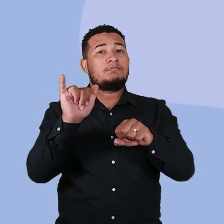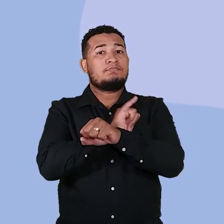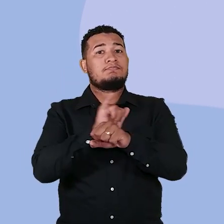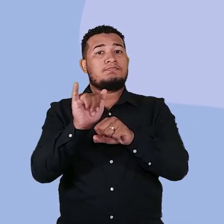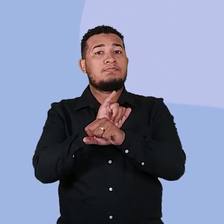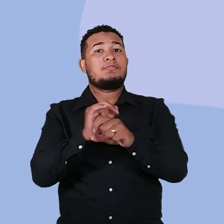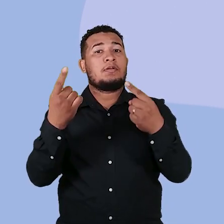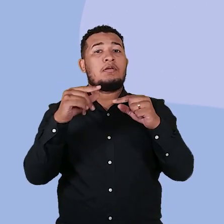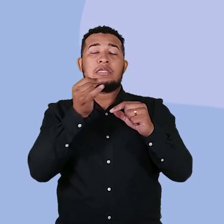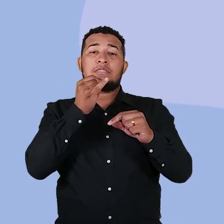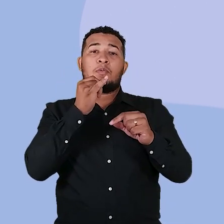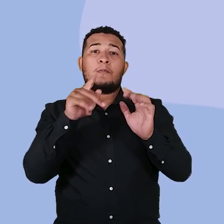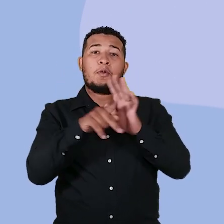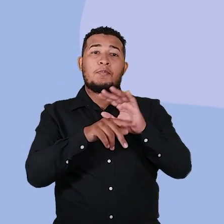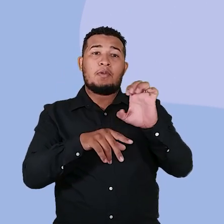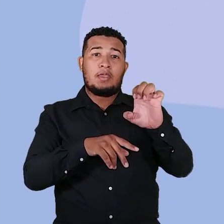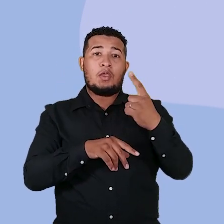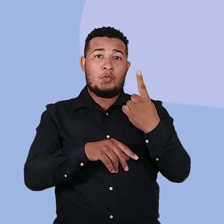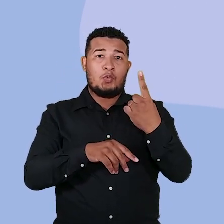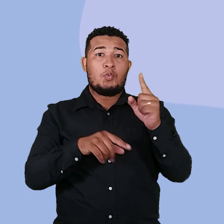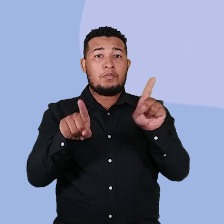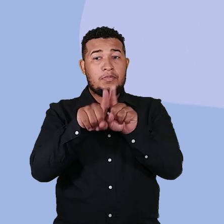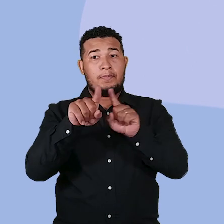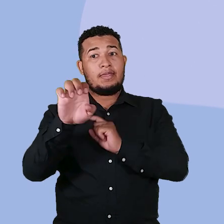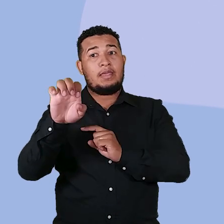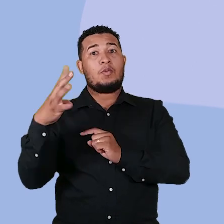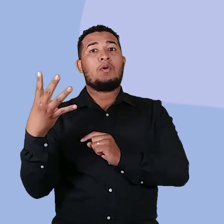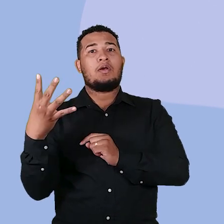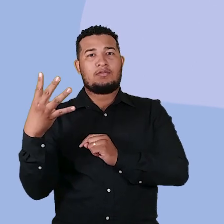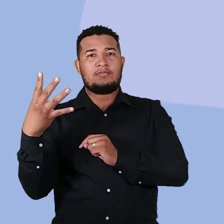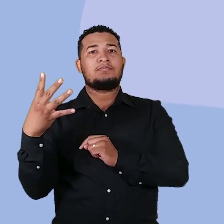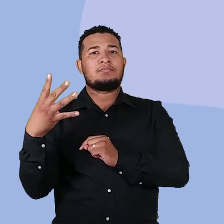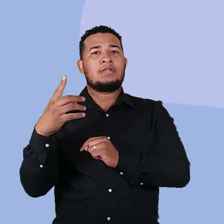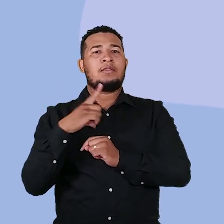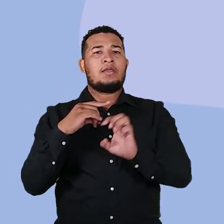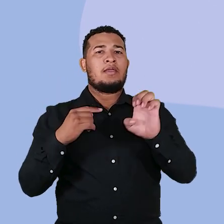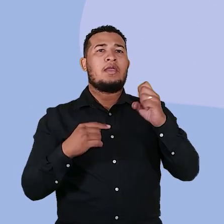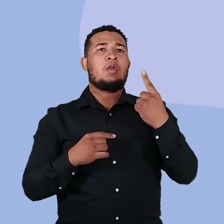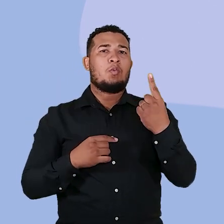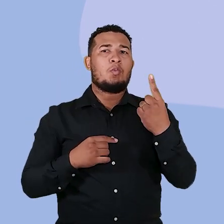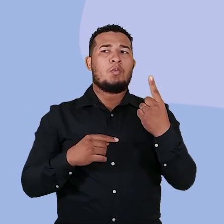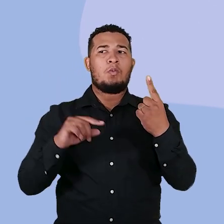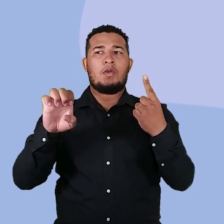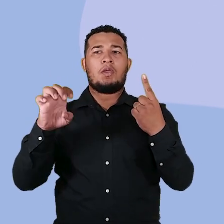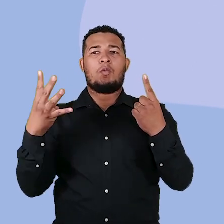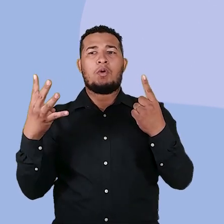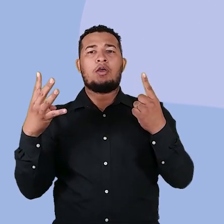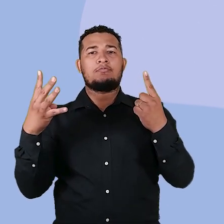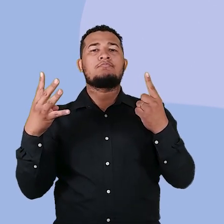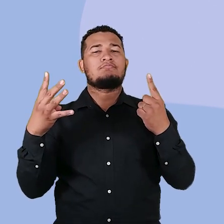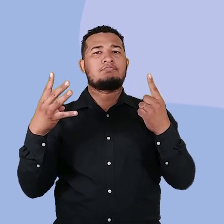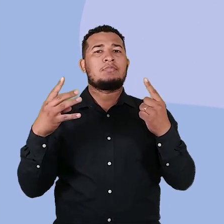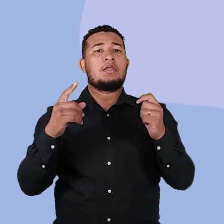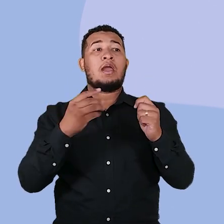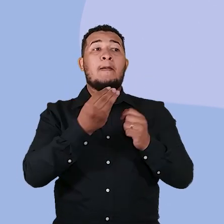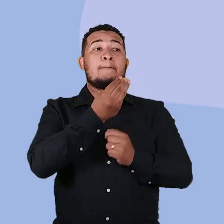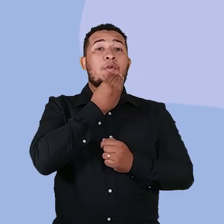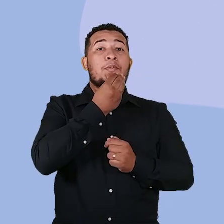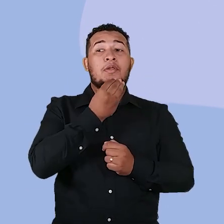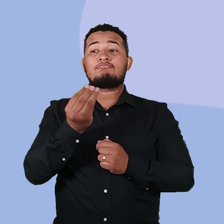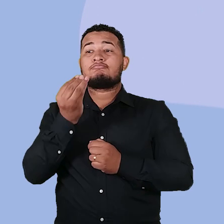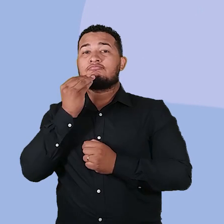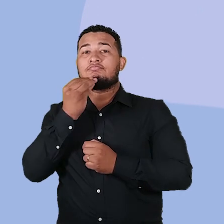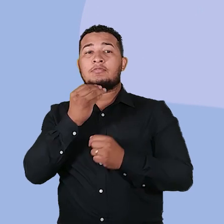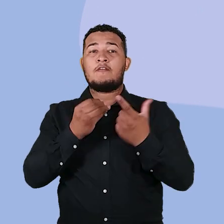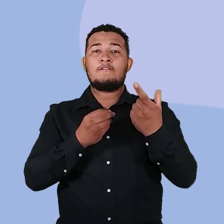fazer utilizando a possibilidade de passar pela estrada é um e é quatro temos então é um e a quatro